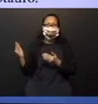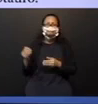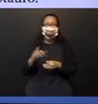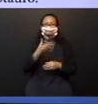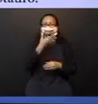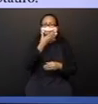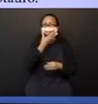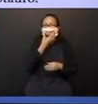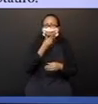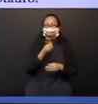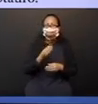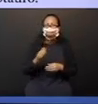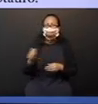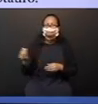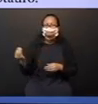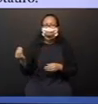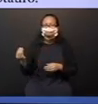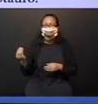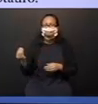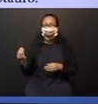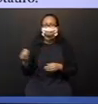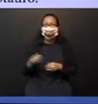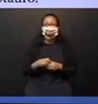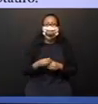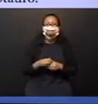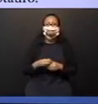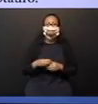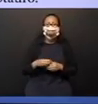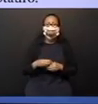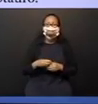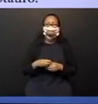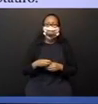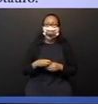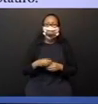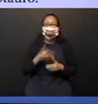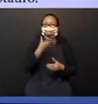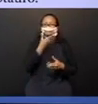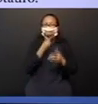Meninos. E depois embaixo,